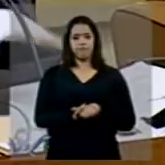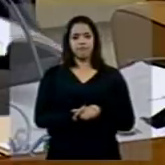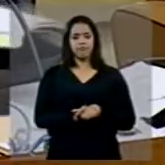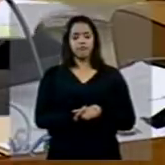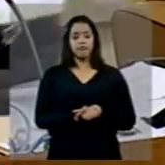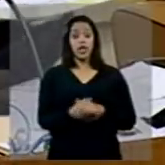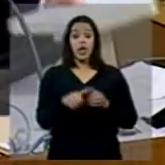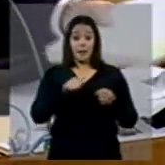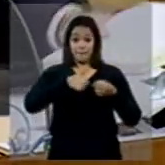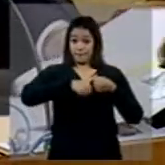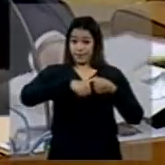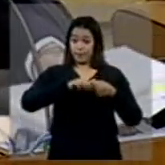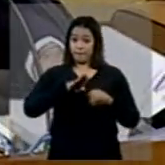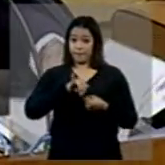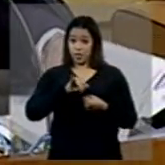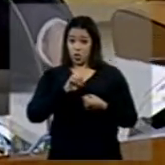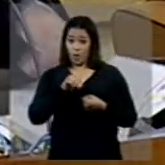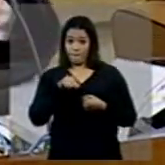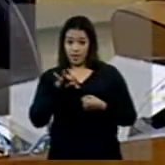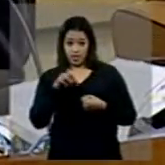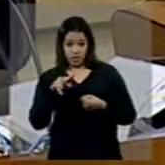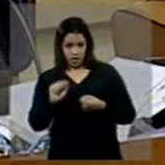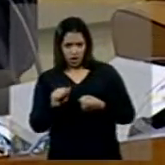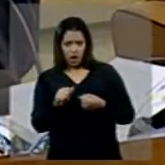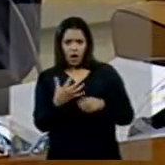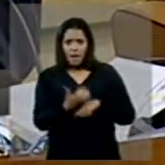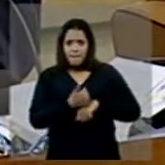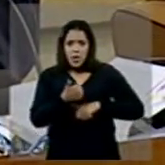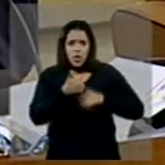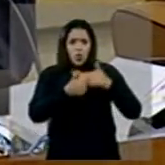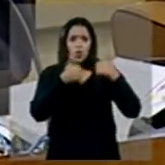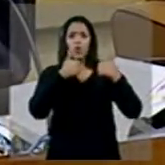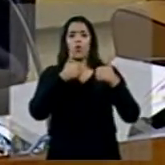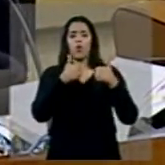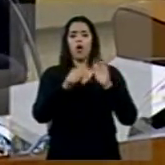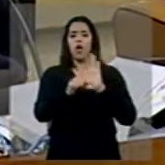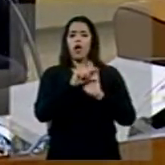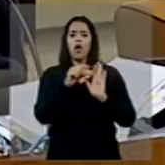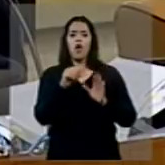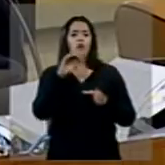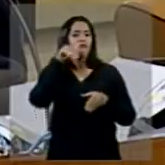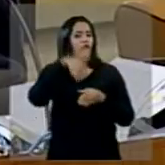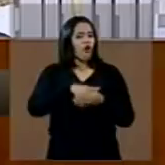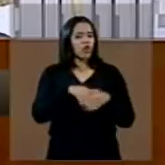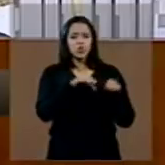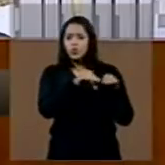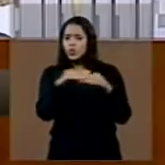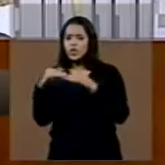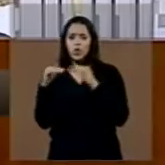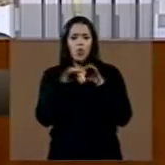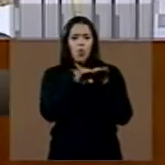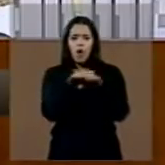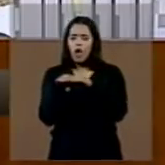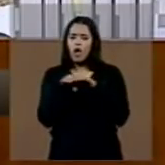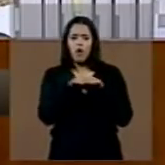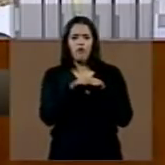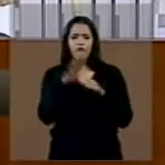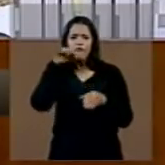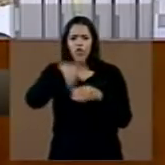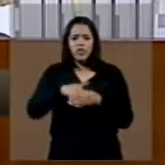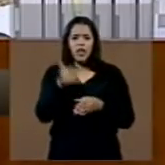veio aperfeiçoar. E o caput princípios... do artigo 14, que diz que o voto é igual, ou seja, ninguém pode votar mais de uma